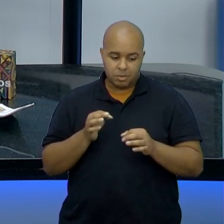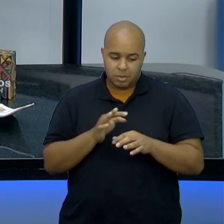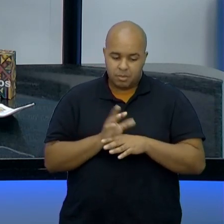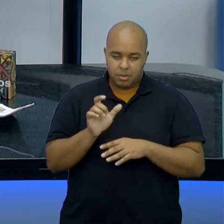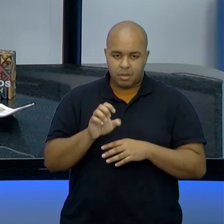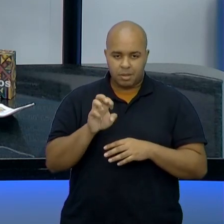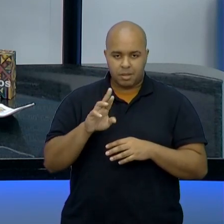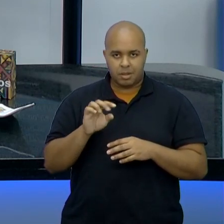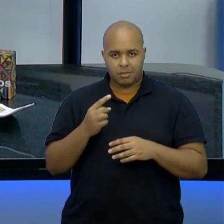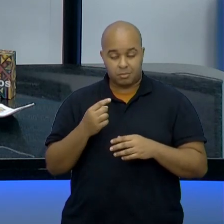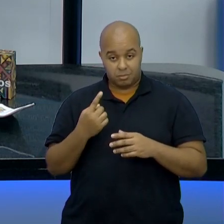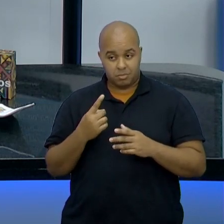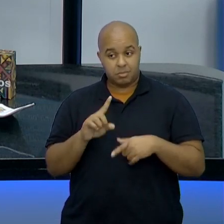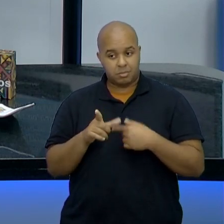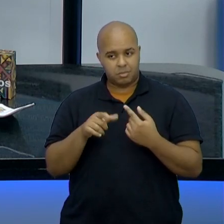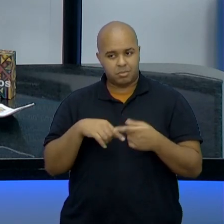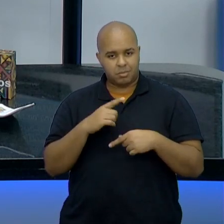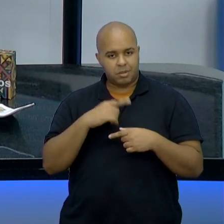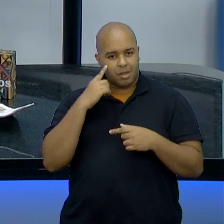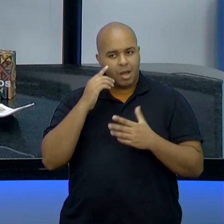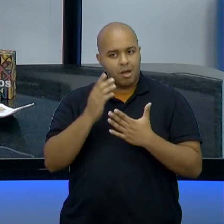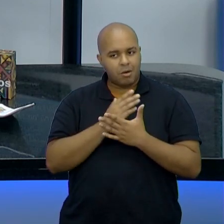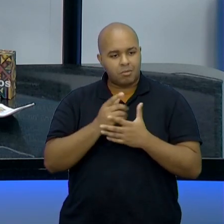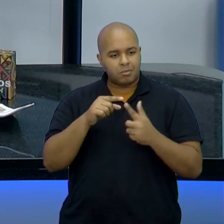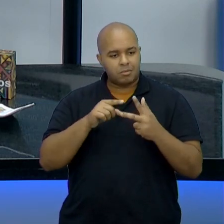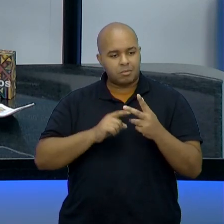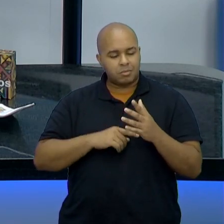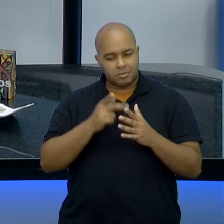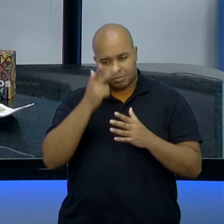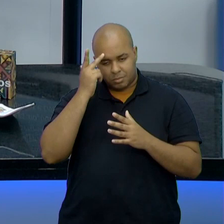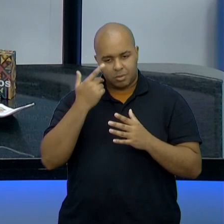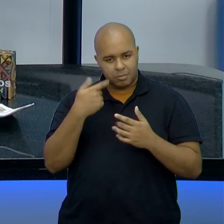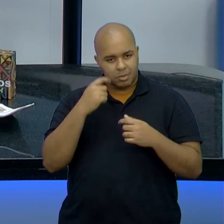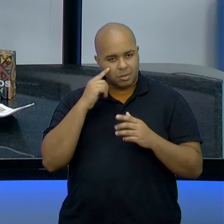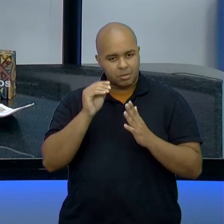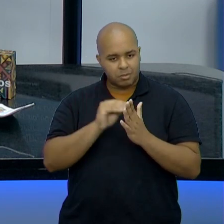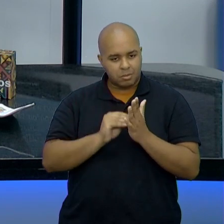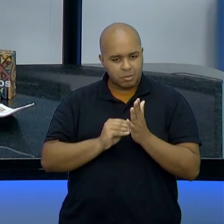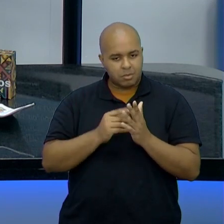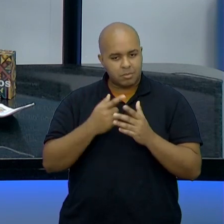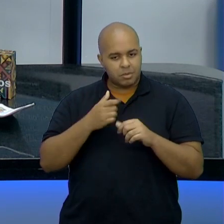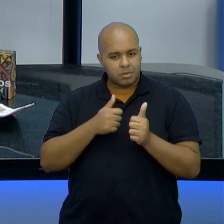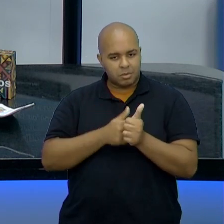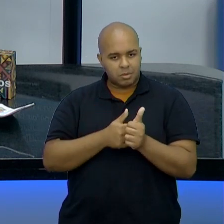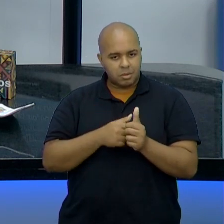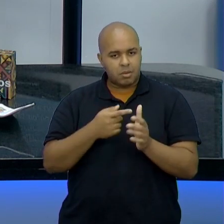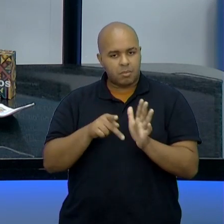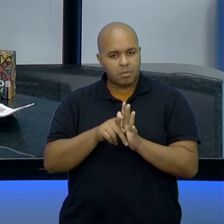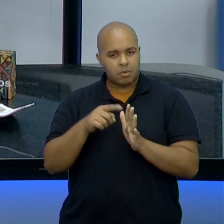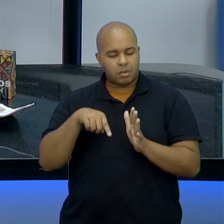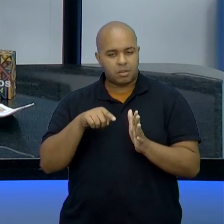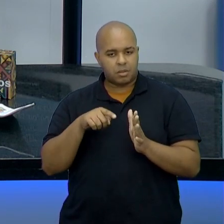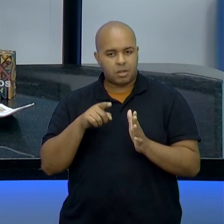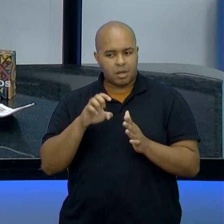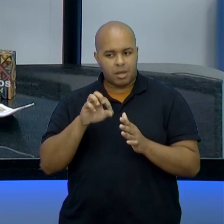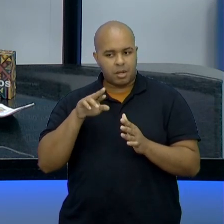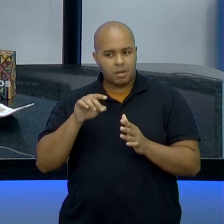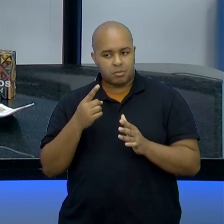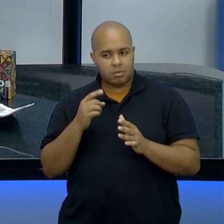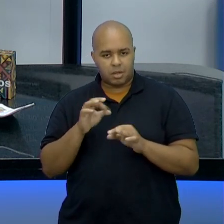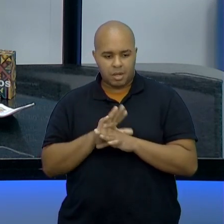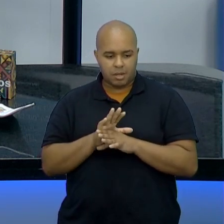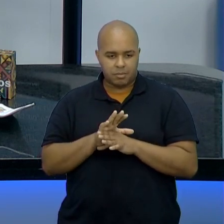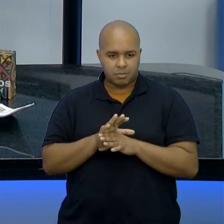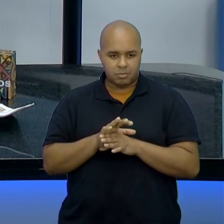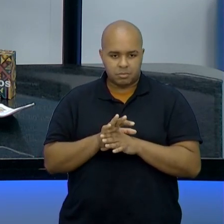acaba a Era 1. E aí tem algumas condições que os jogadores devem preencher, devem seguir, para que a Era 1